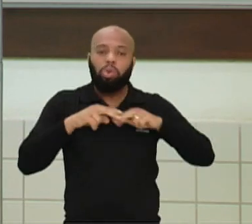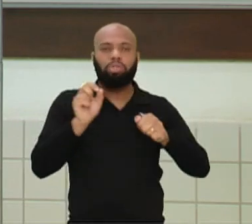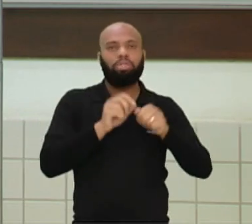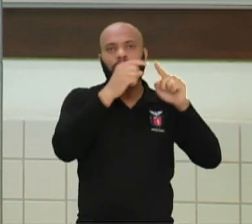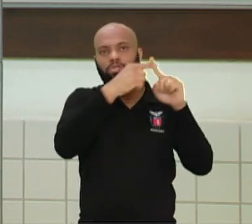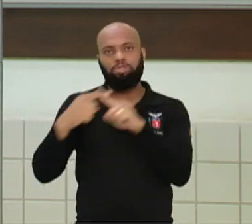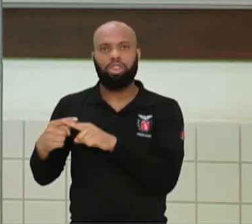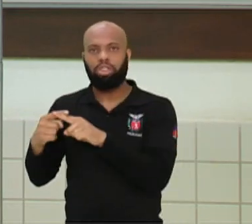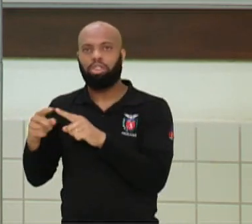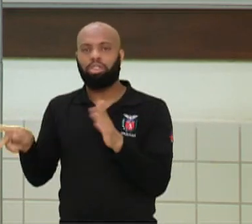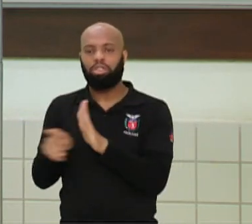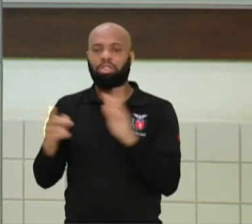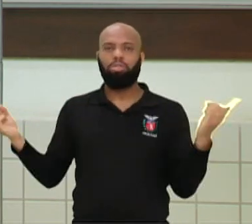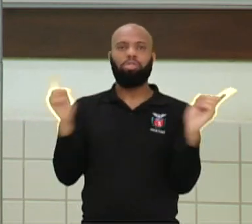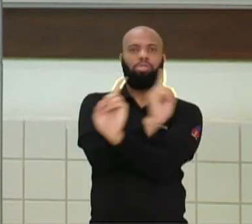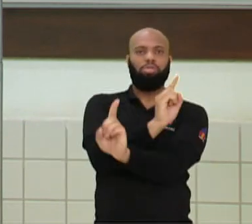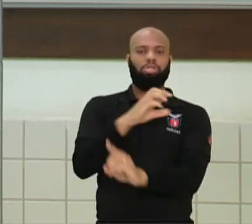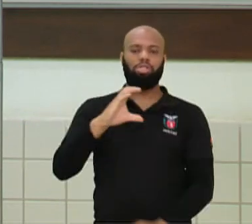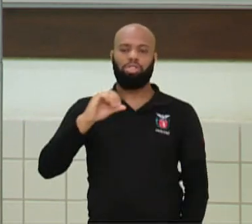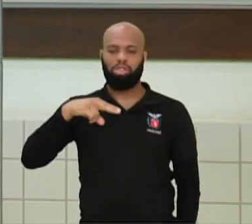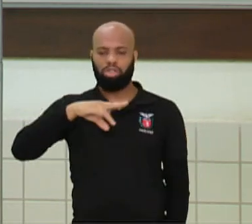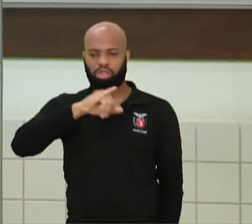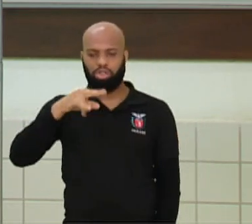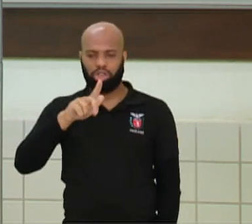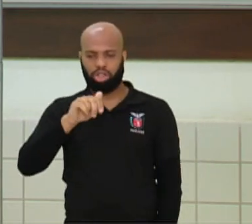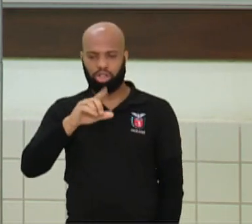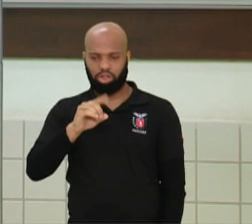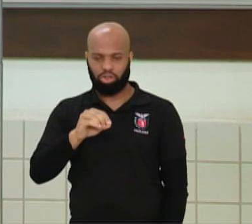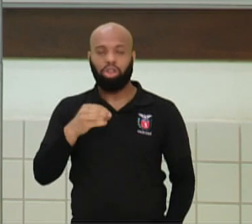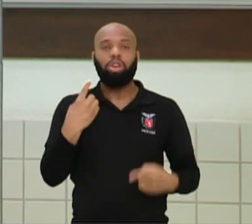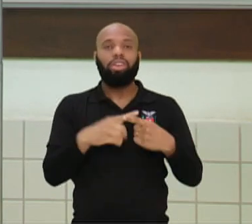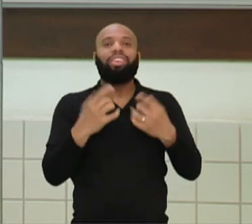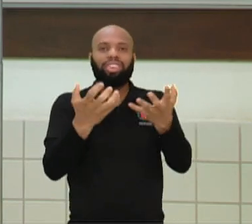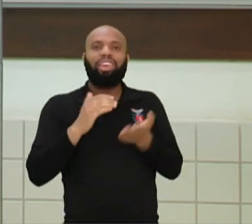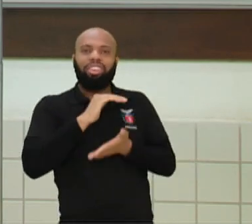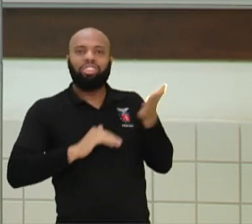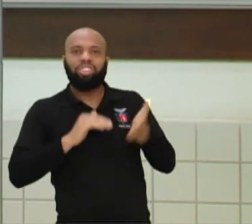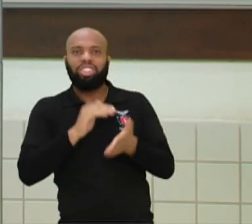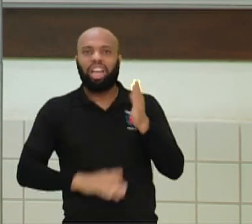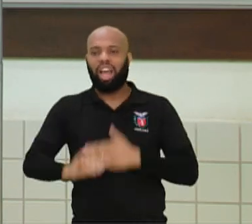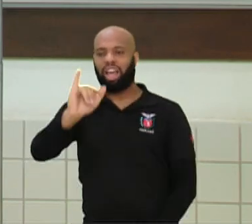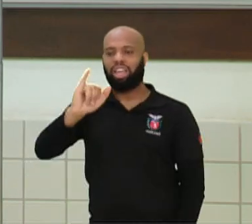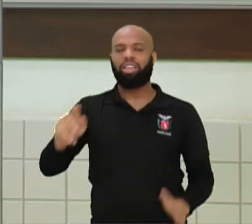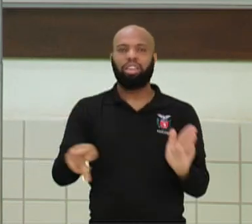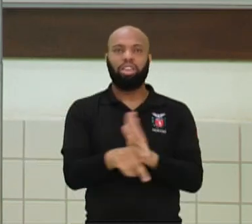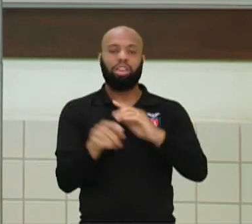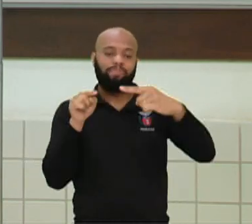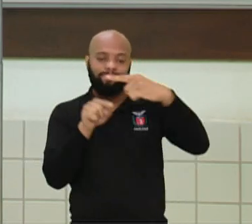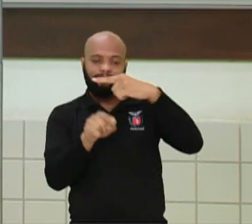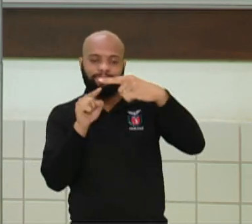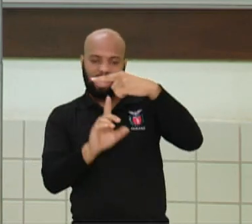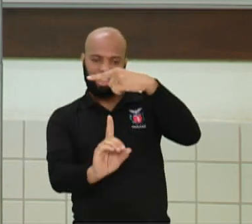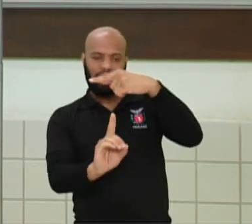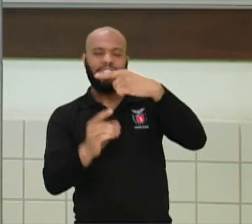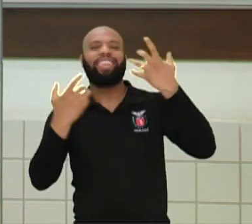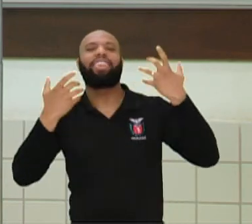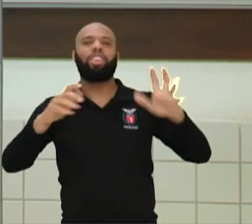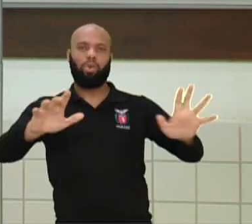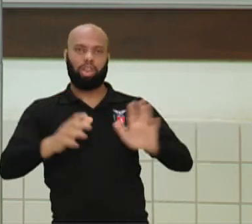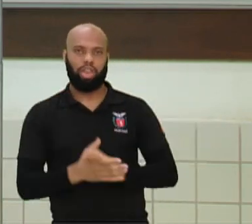pelo conjugado, tanto o numerador como o denominador. Eliminar a unidade imaginária do